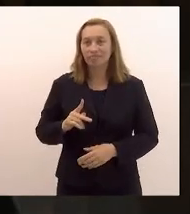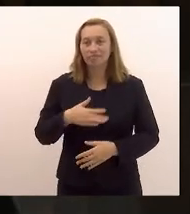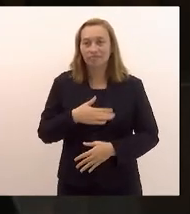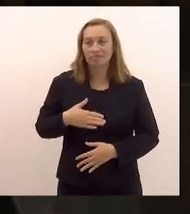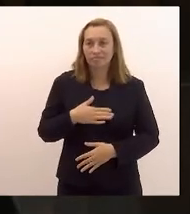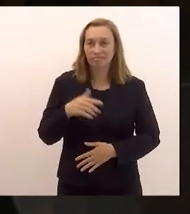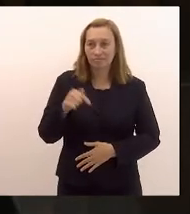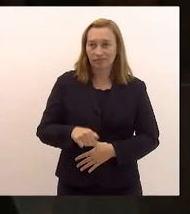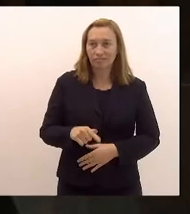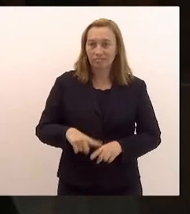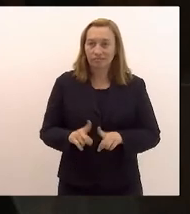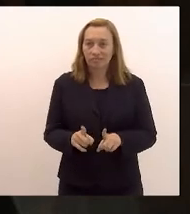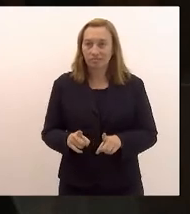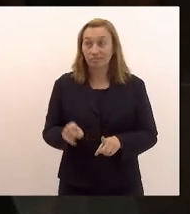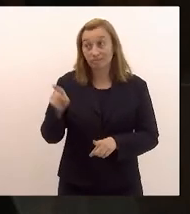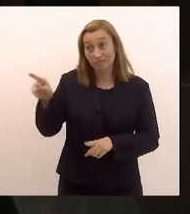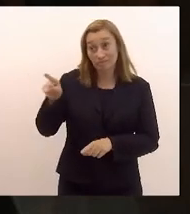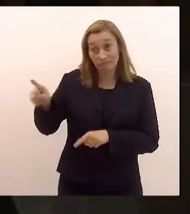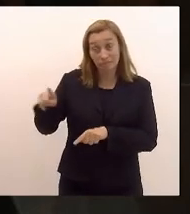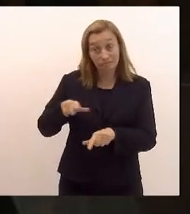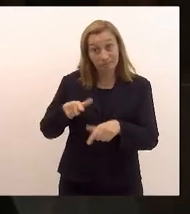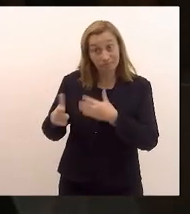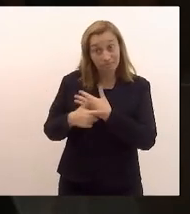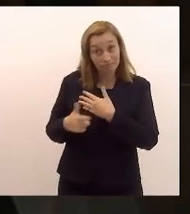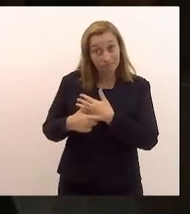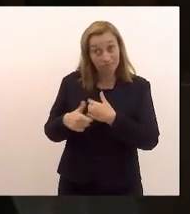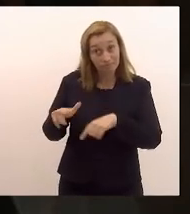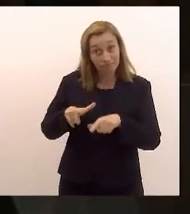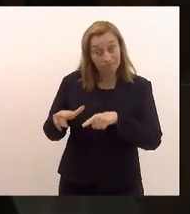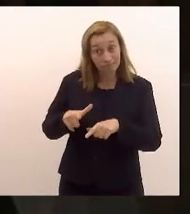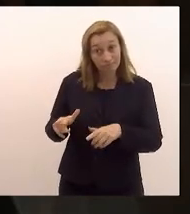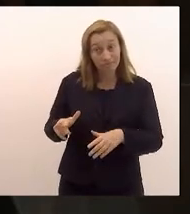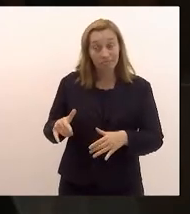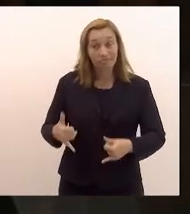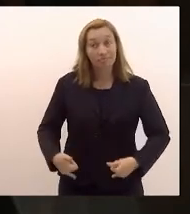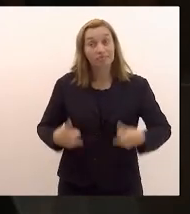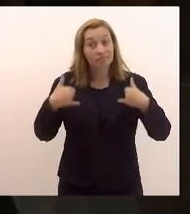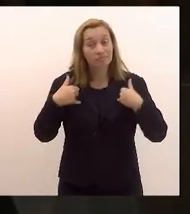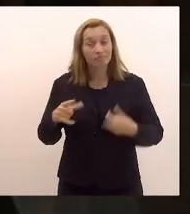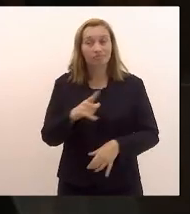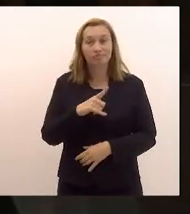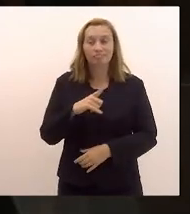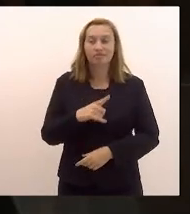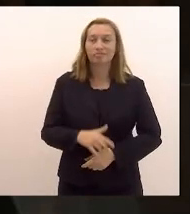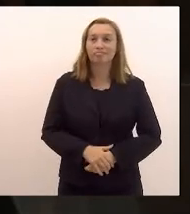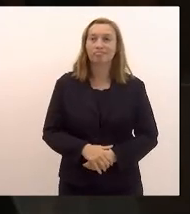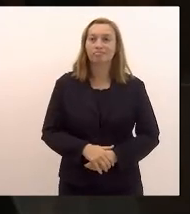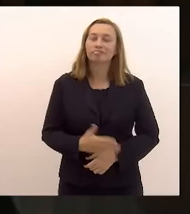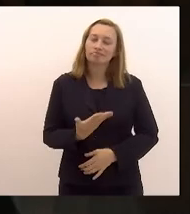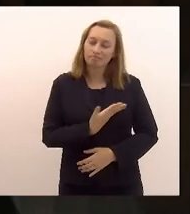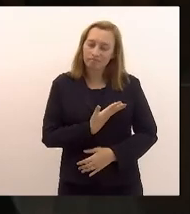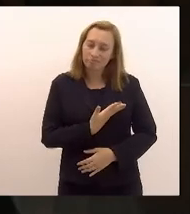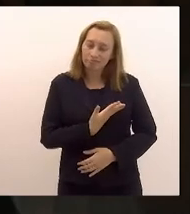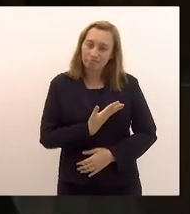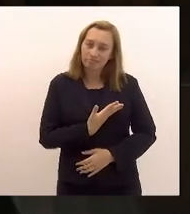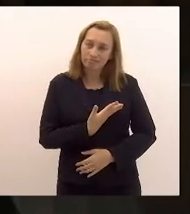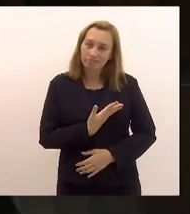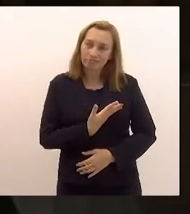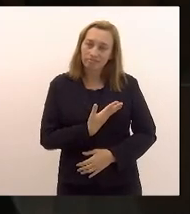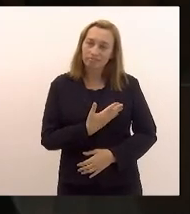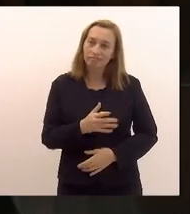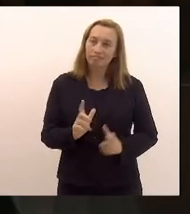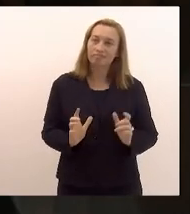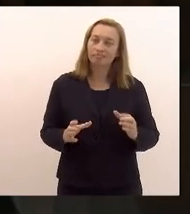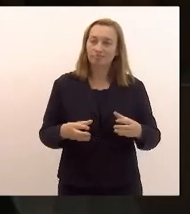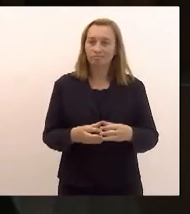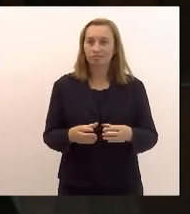gostaria de estar hoje mas estão lá cumprindo a sua missão eu tenho um baita orgulho dos meus colegas que estão nos órgãos